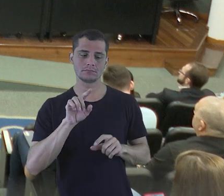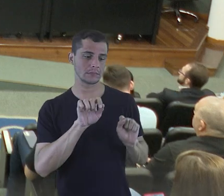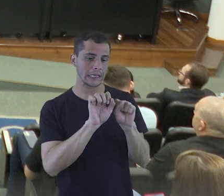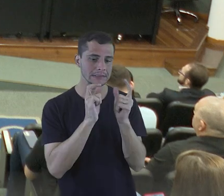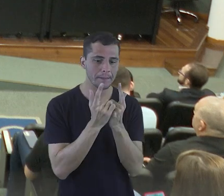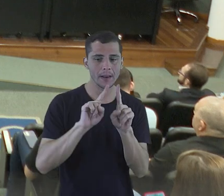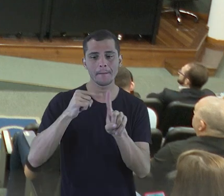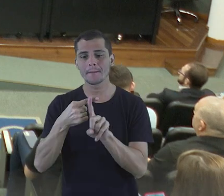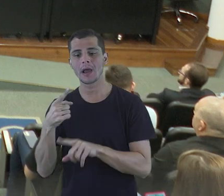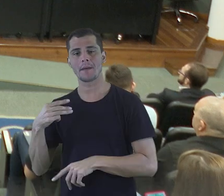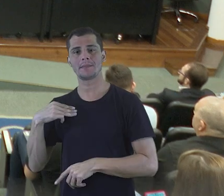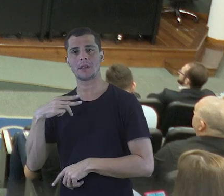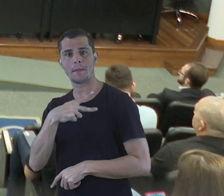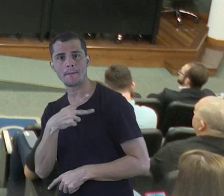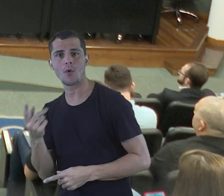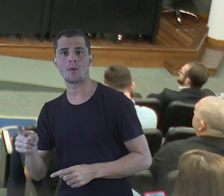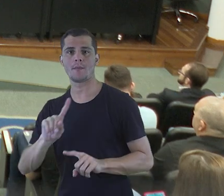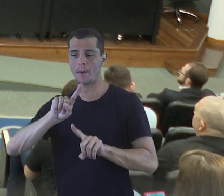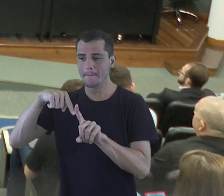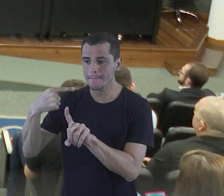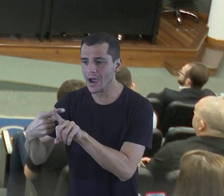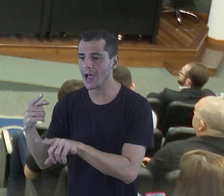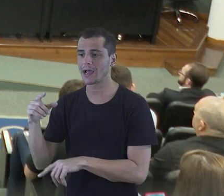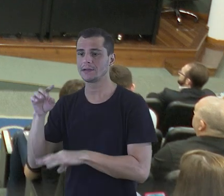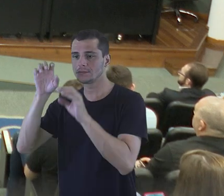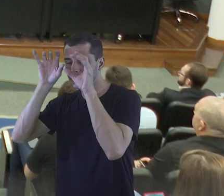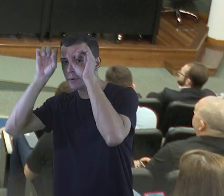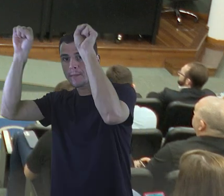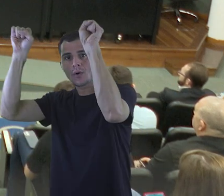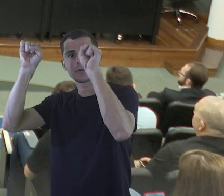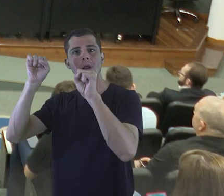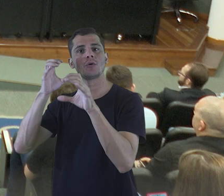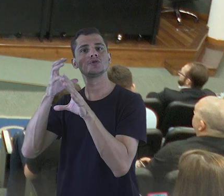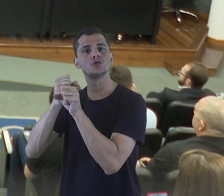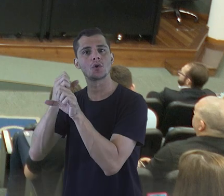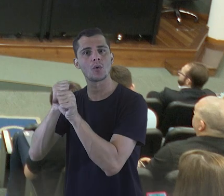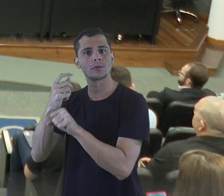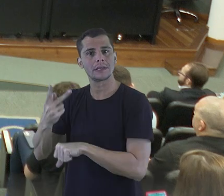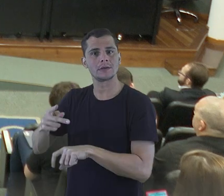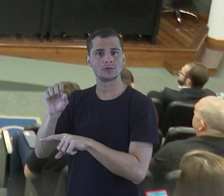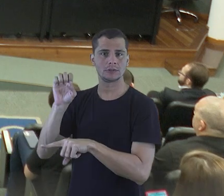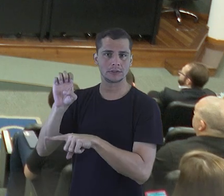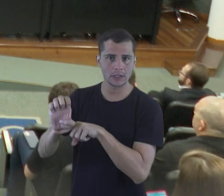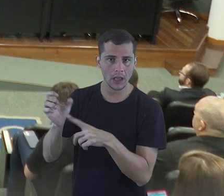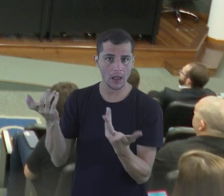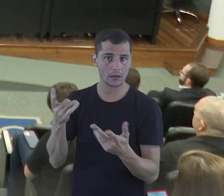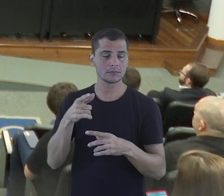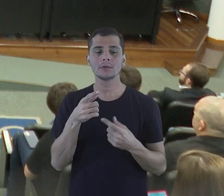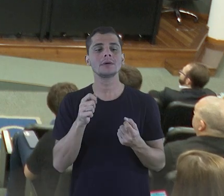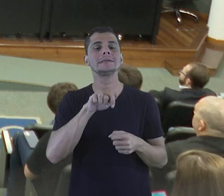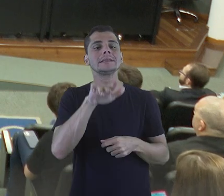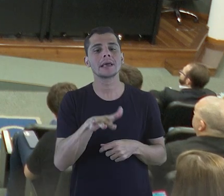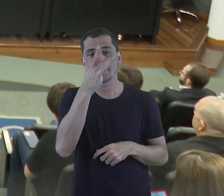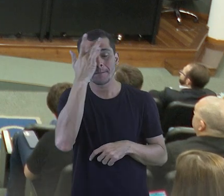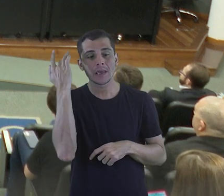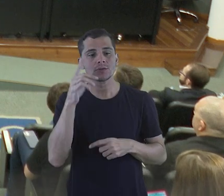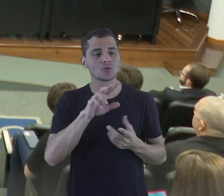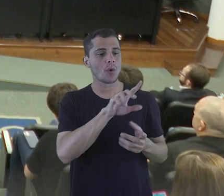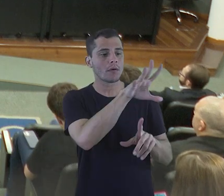Ministério Público é a Assembleia e o Ministério Público e o TCE quero saber quem é o controlador para fins e com quem você compartilha esse dado